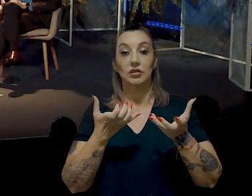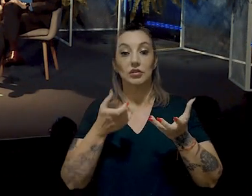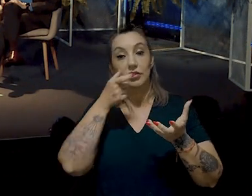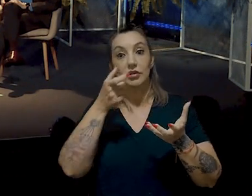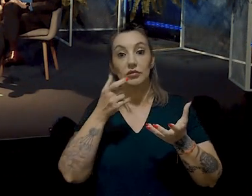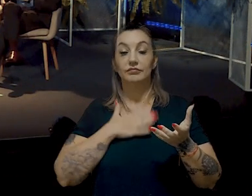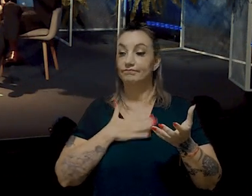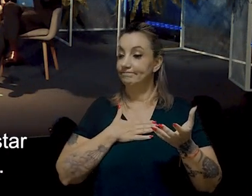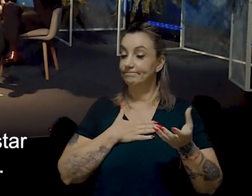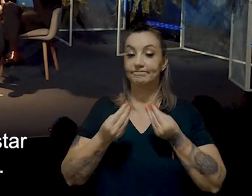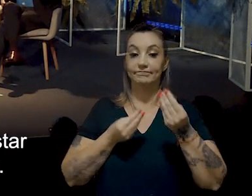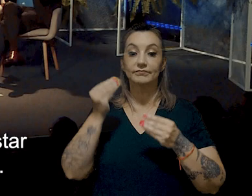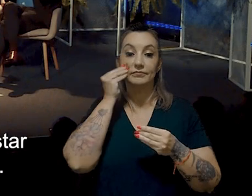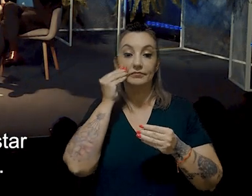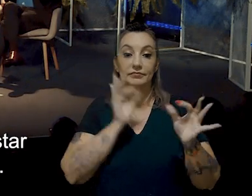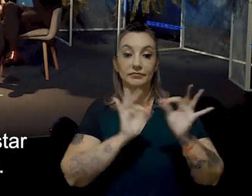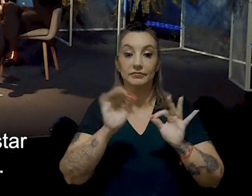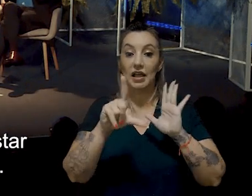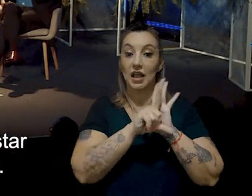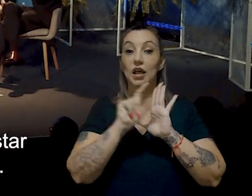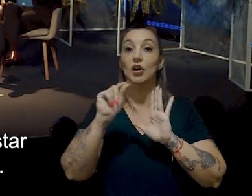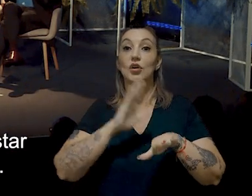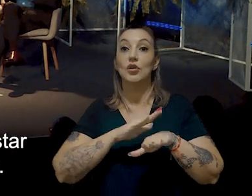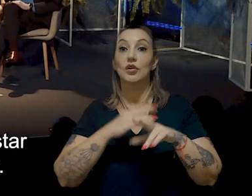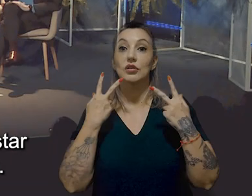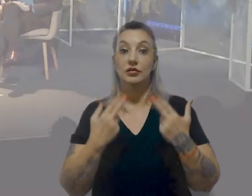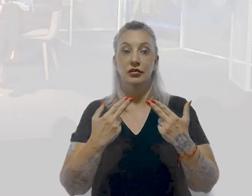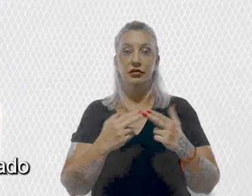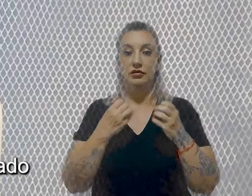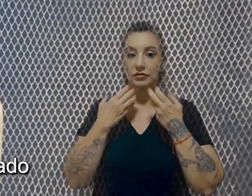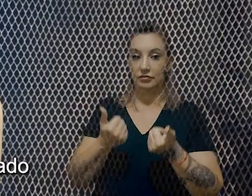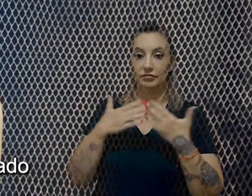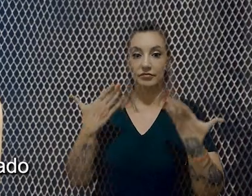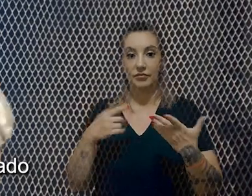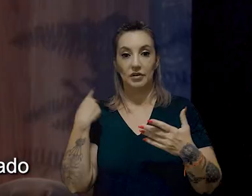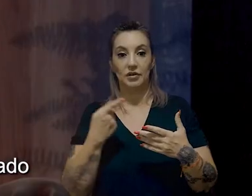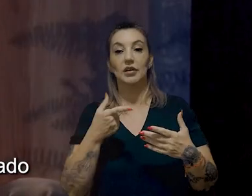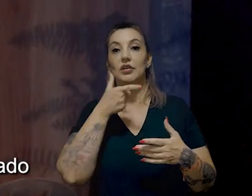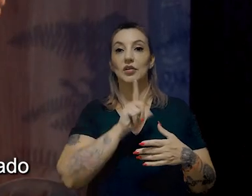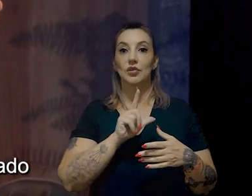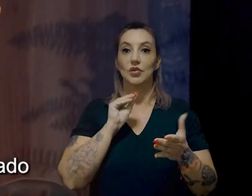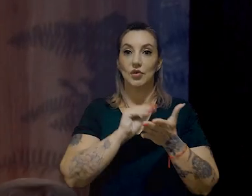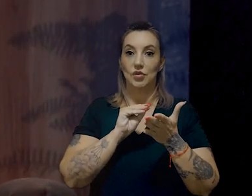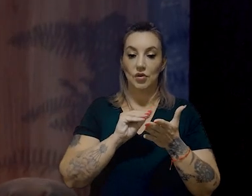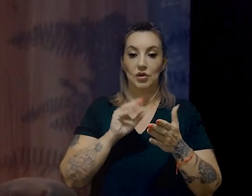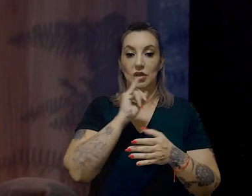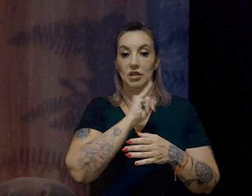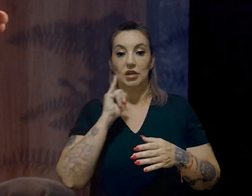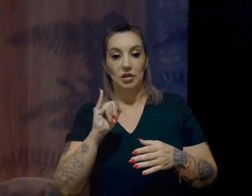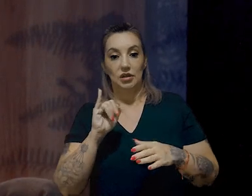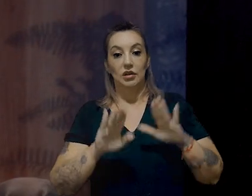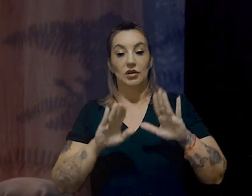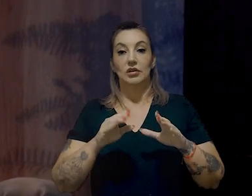a gente queria inclusive ver como vocês fazem para tentar ajustar a legislação ao que vocês fazem tudo bem mas pelo menos a gente tem colocado muito o